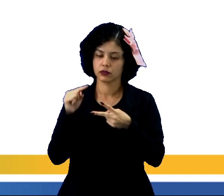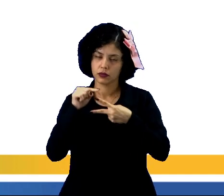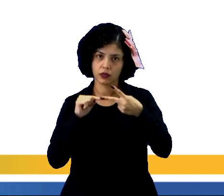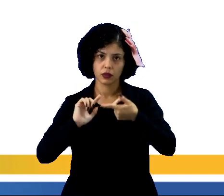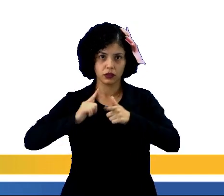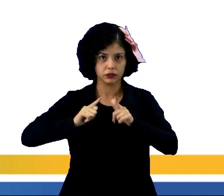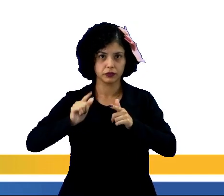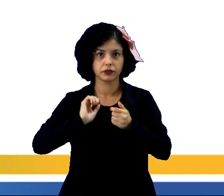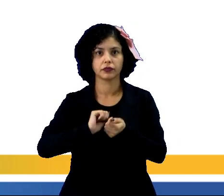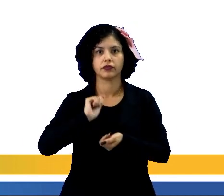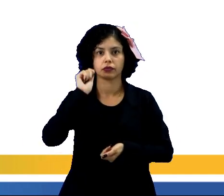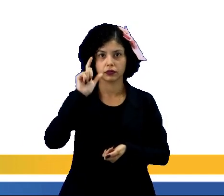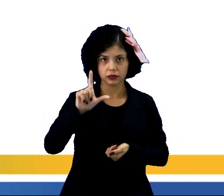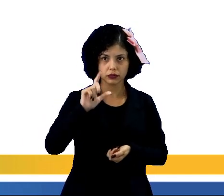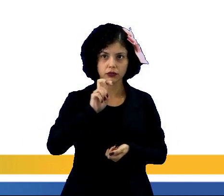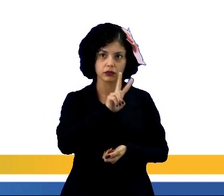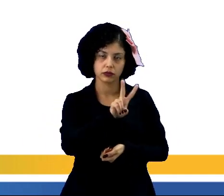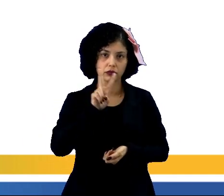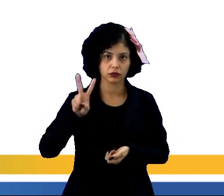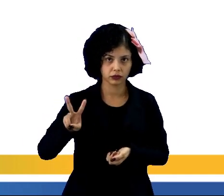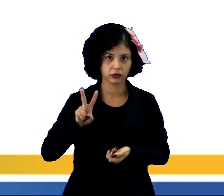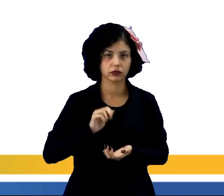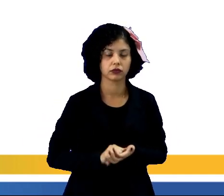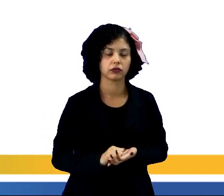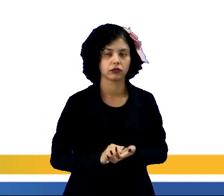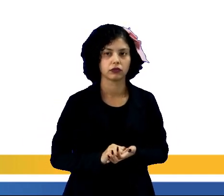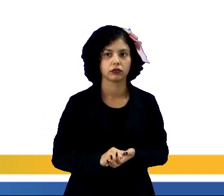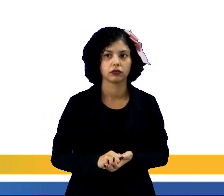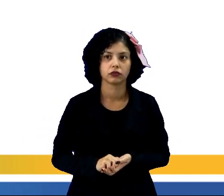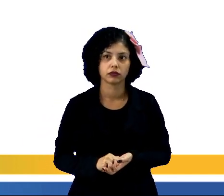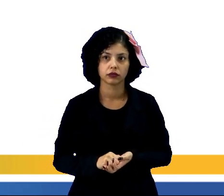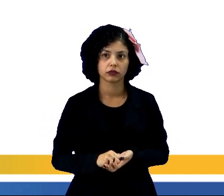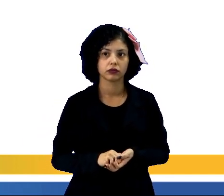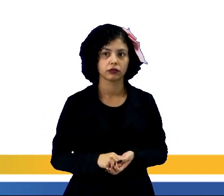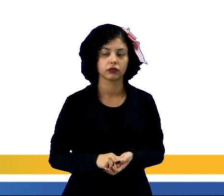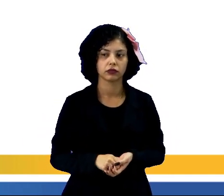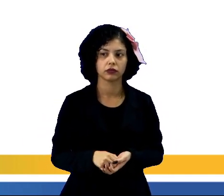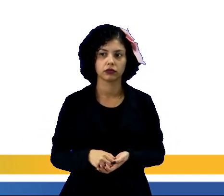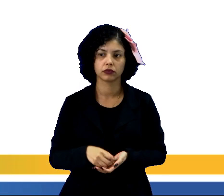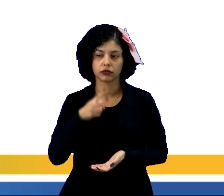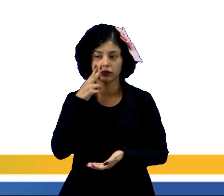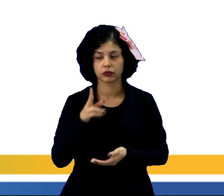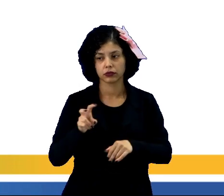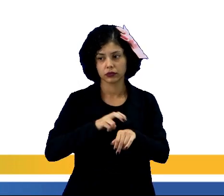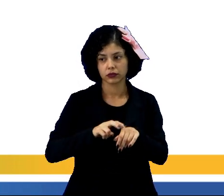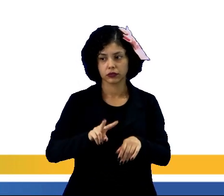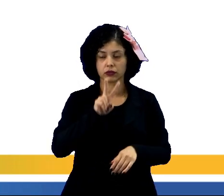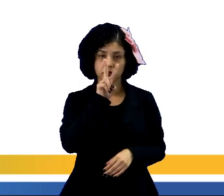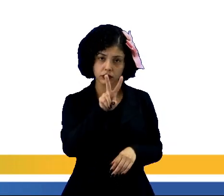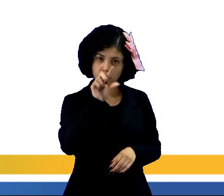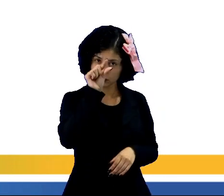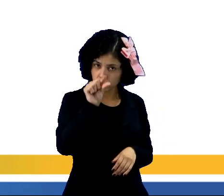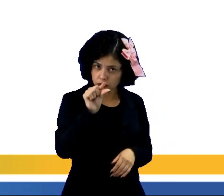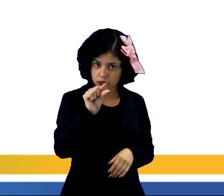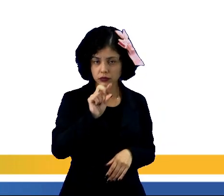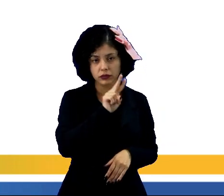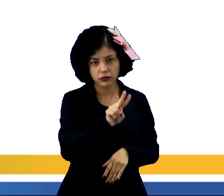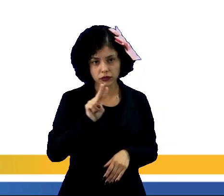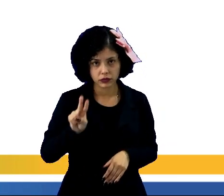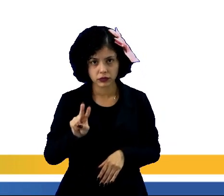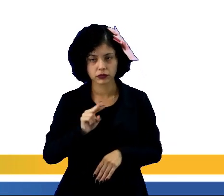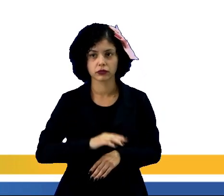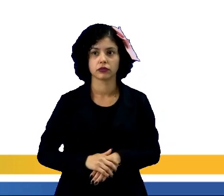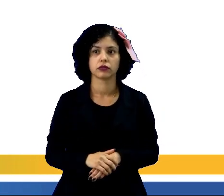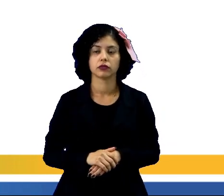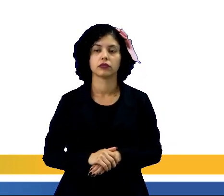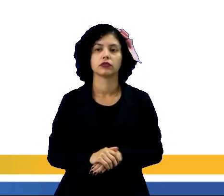duas letras maiúsculas, Vzão, Vzão, como vocês podem ver. E para verde, duas letras minúsculas, Vzinho,